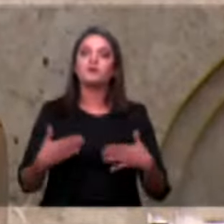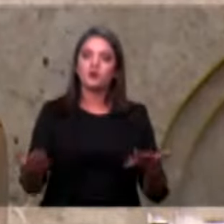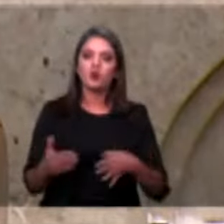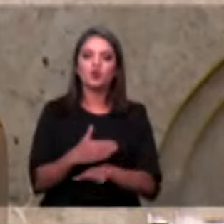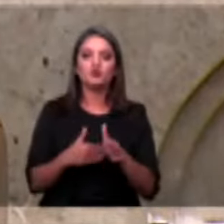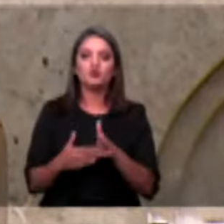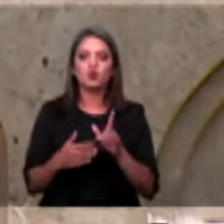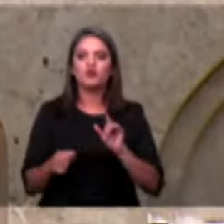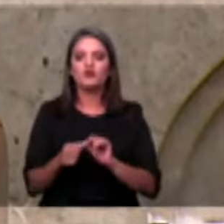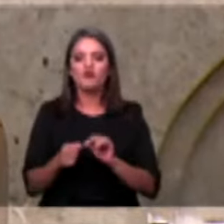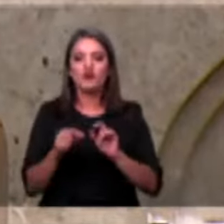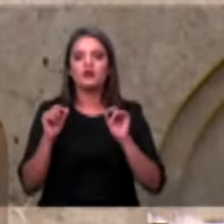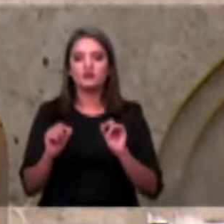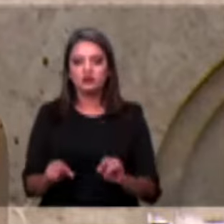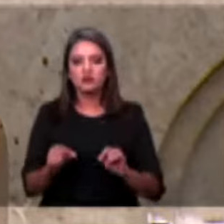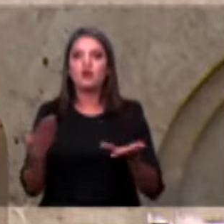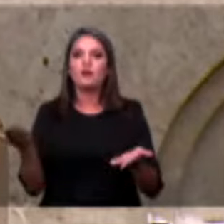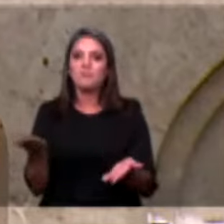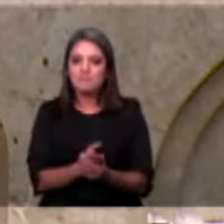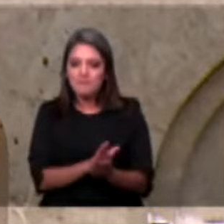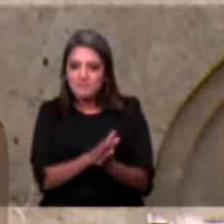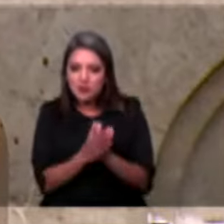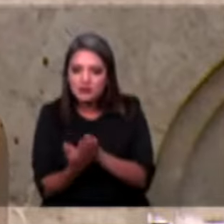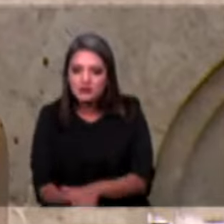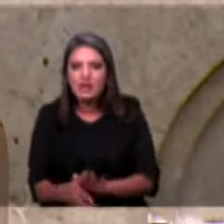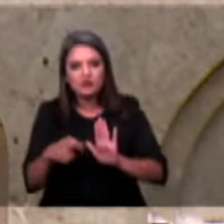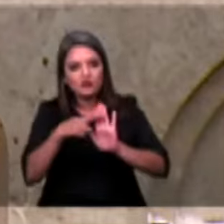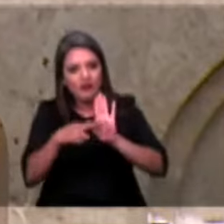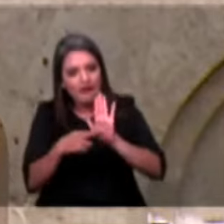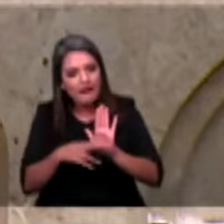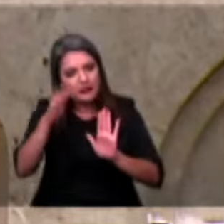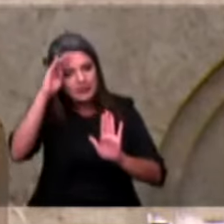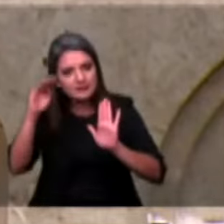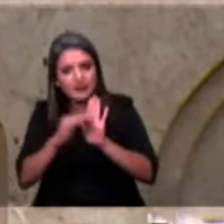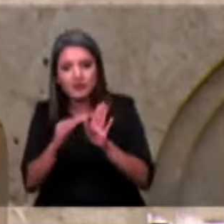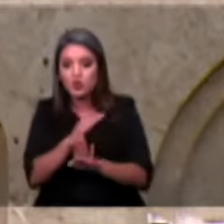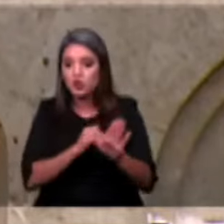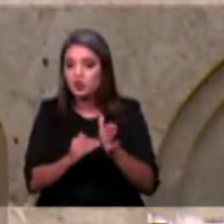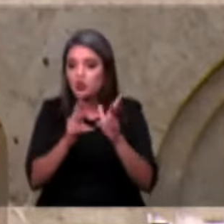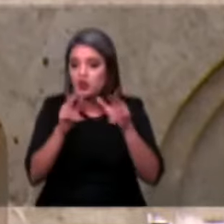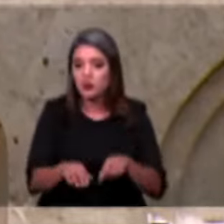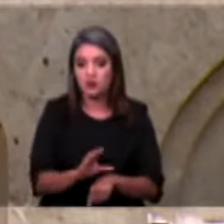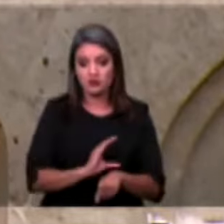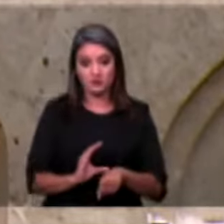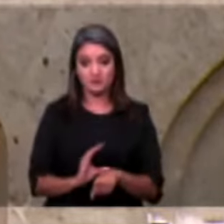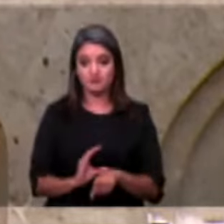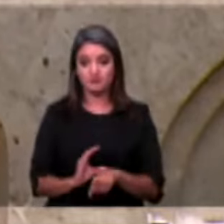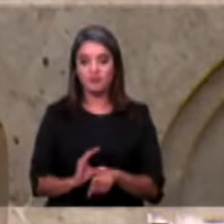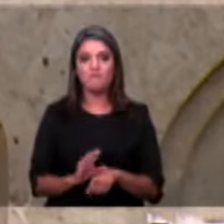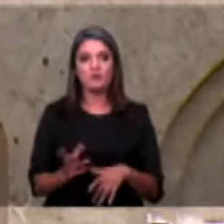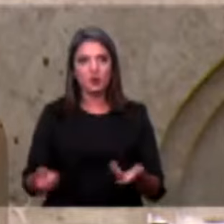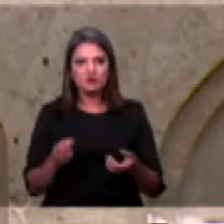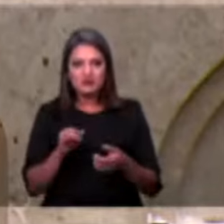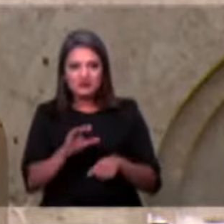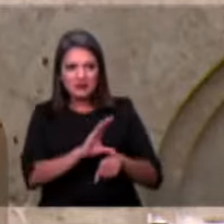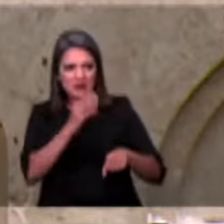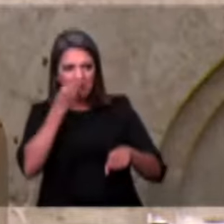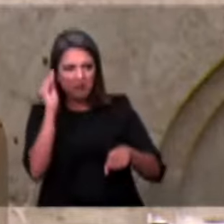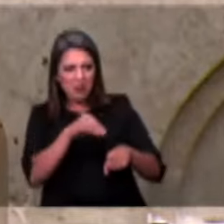dos instrumentos processuais nela previstos. O desrespeito à Constituição